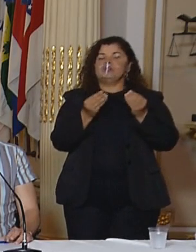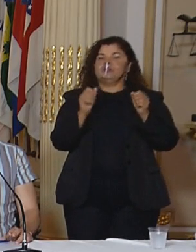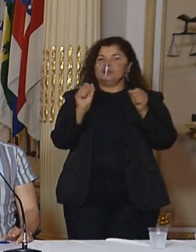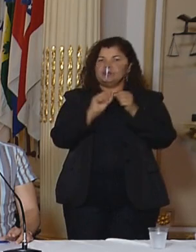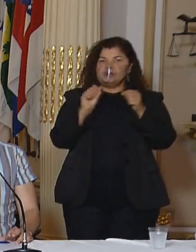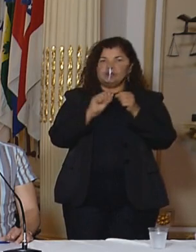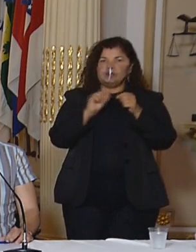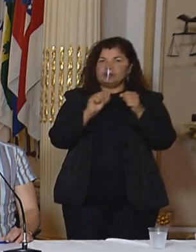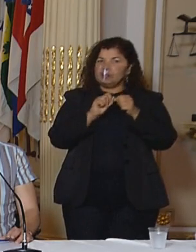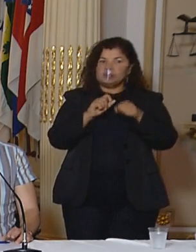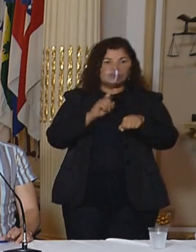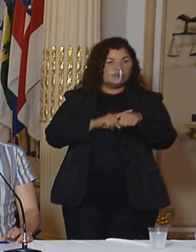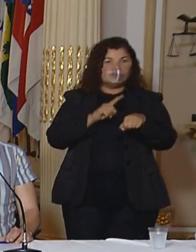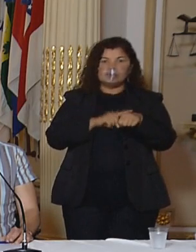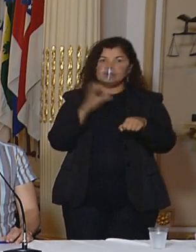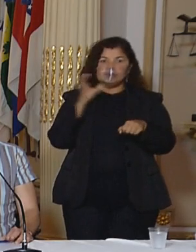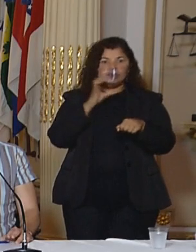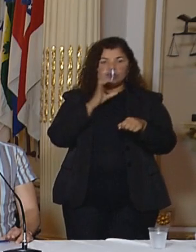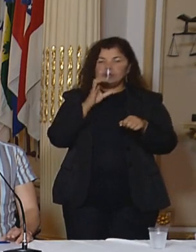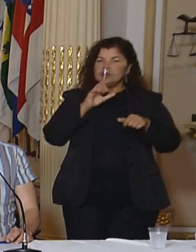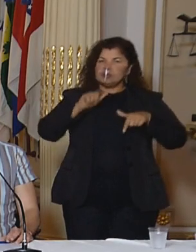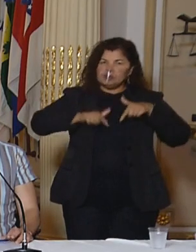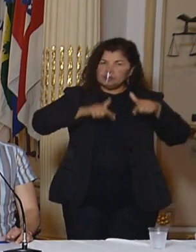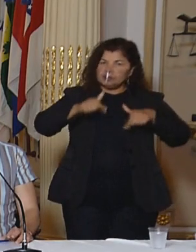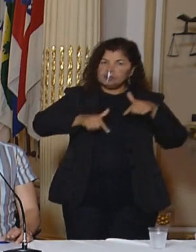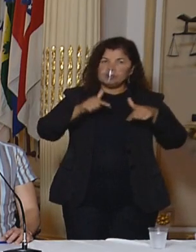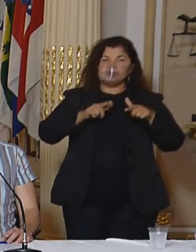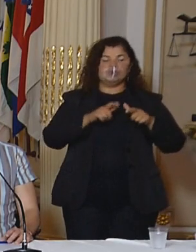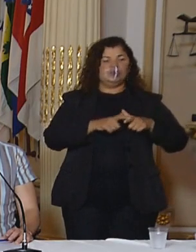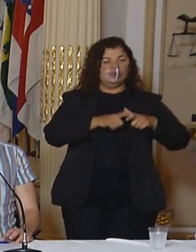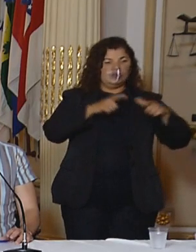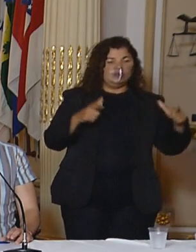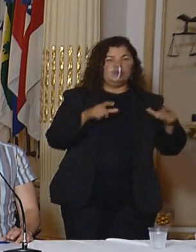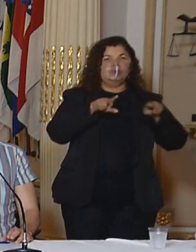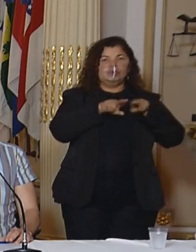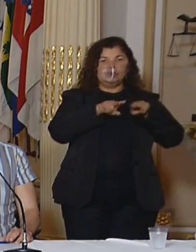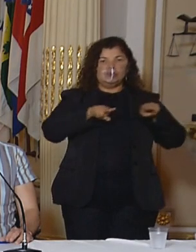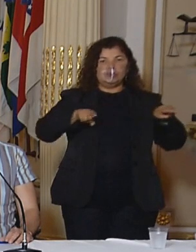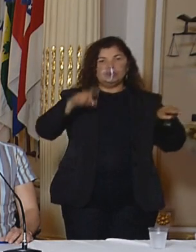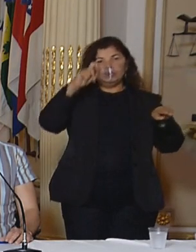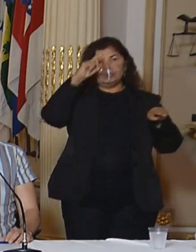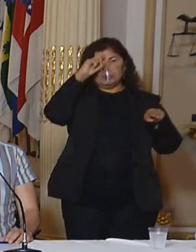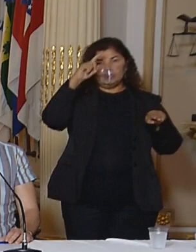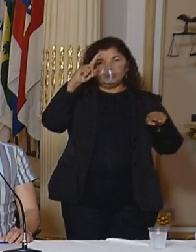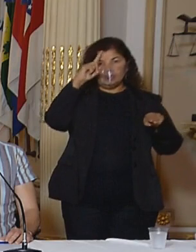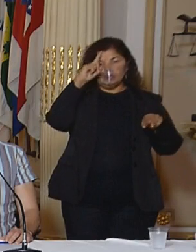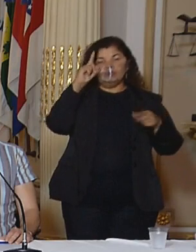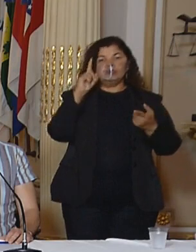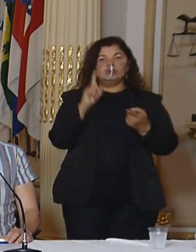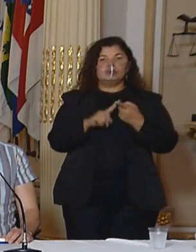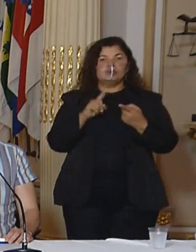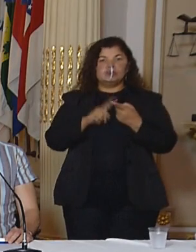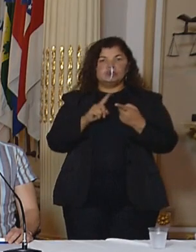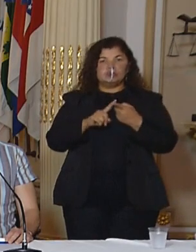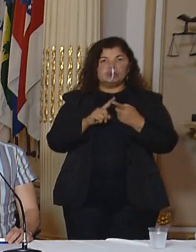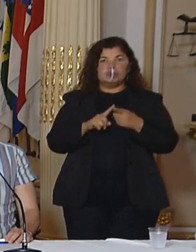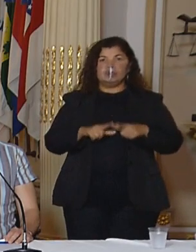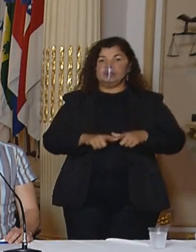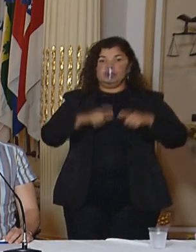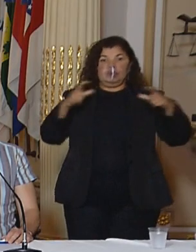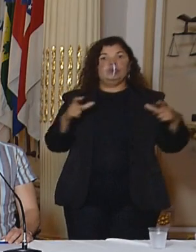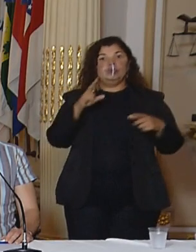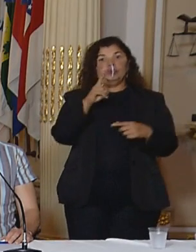recorde, todas essas ações de aumento de número de leitos de enfermaria, mas, sobretudo, um aumento do número de leitos de